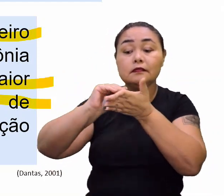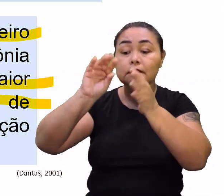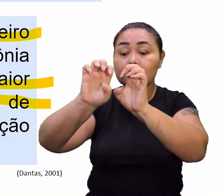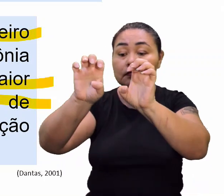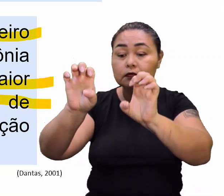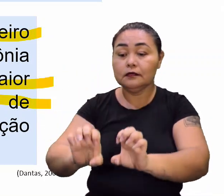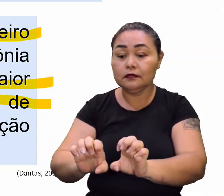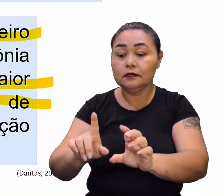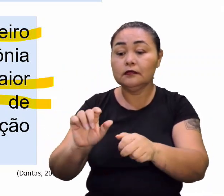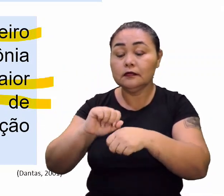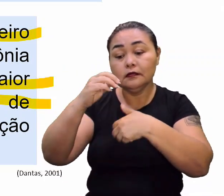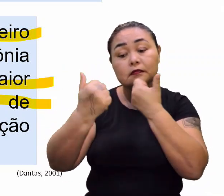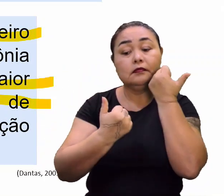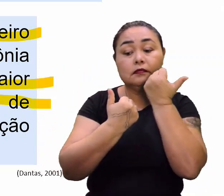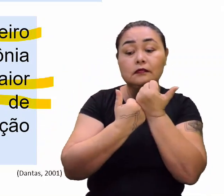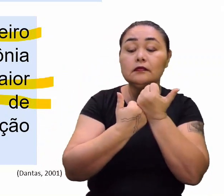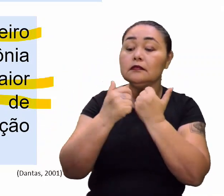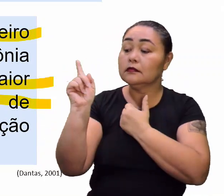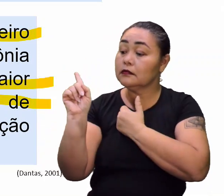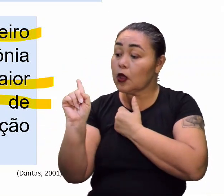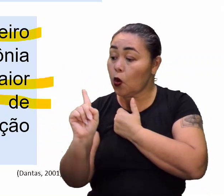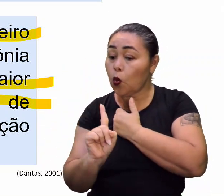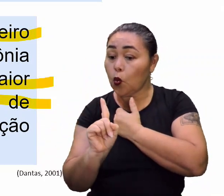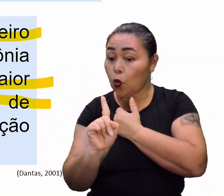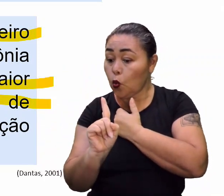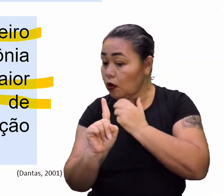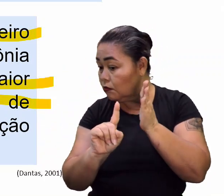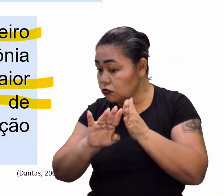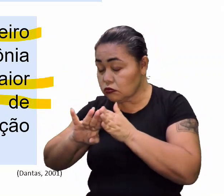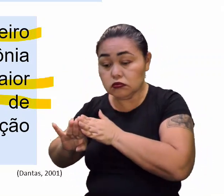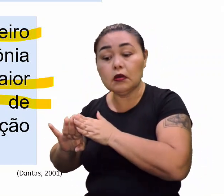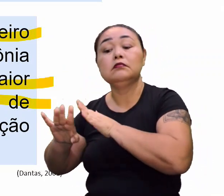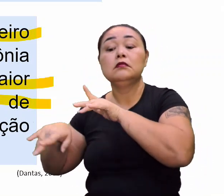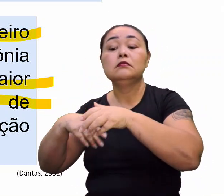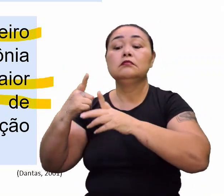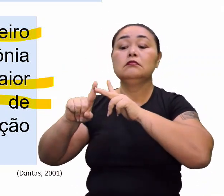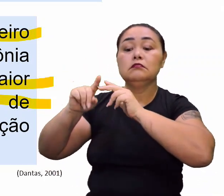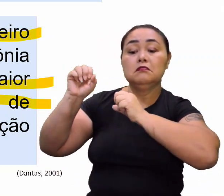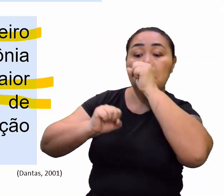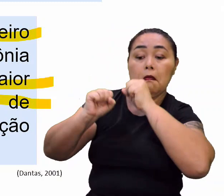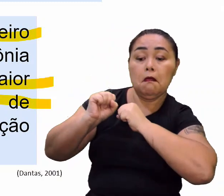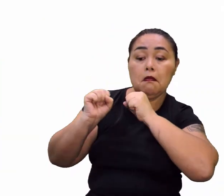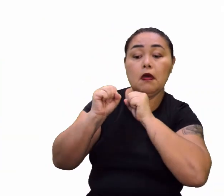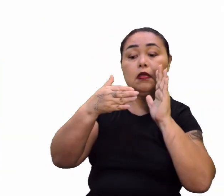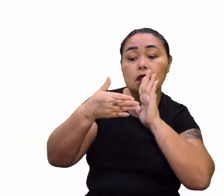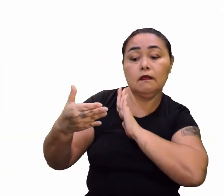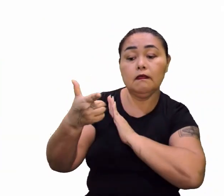estrutural. Exatamente. A substituição do homem por máquinas. Isso. No ciclo da cassiterita. Exatamente.